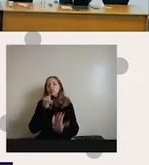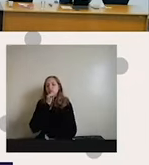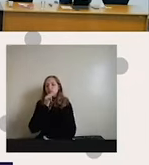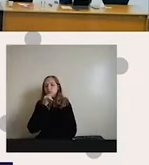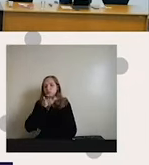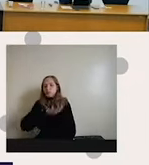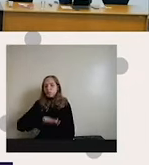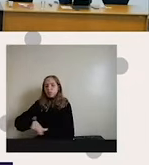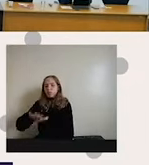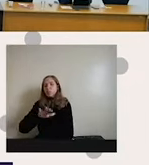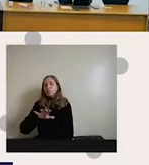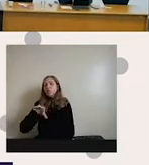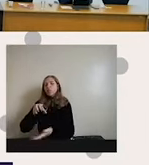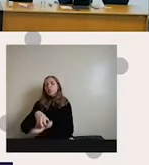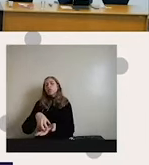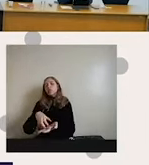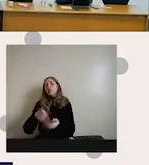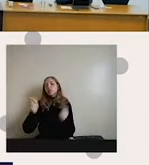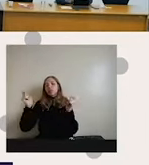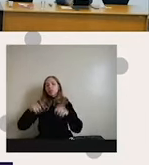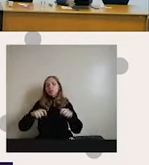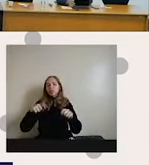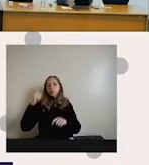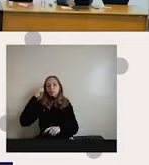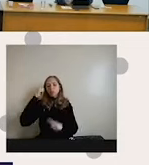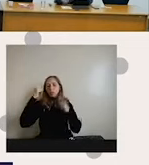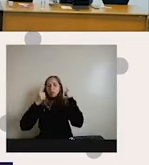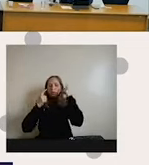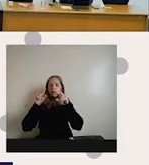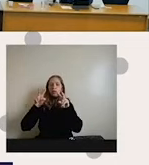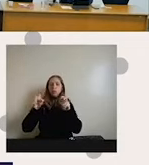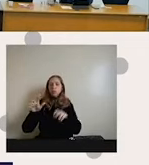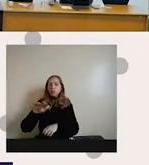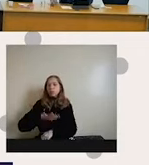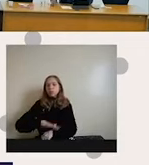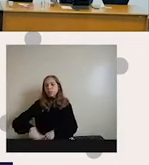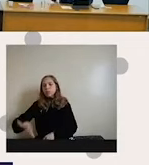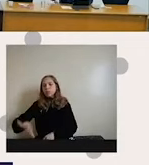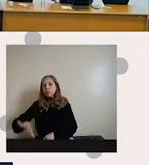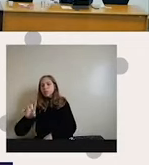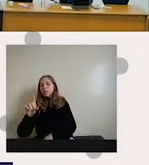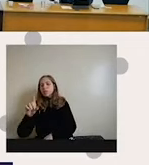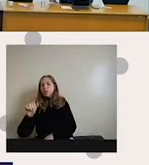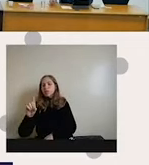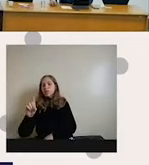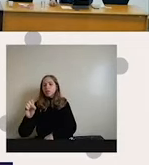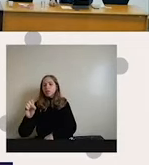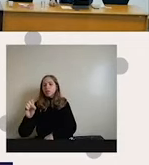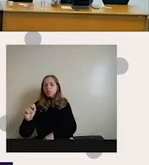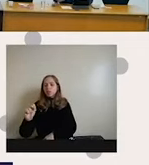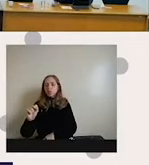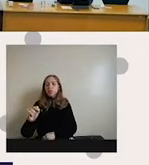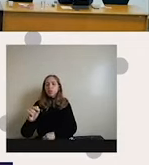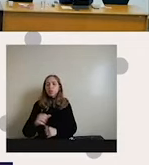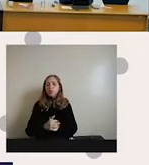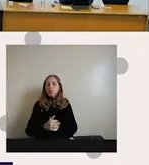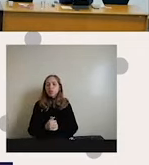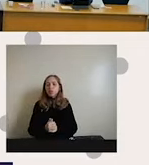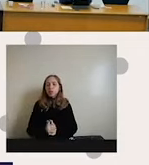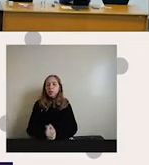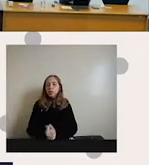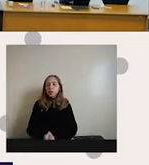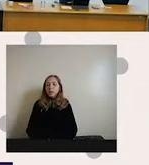pensando aí na ampliação dos nossos dados epidemiológicos, etc. Tá? Bom, a ideia da gente